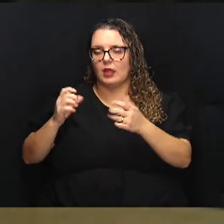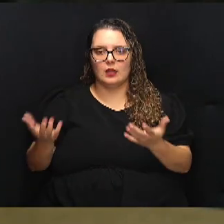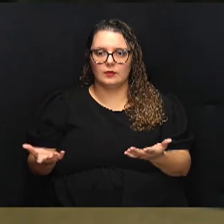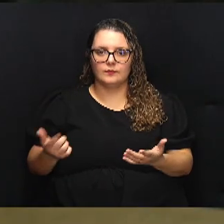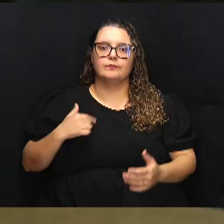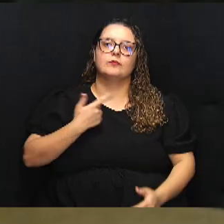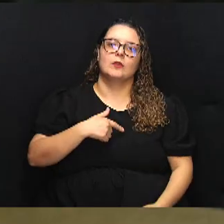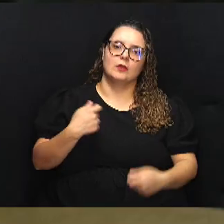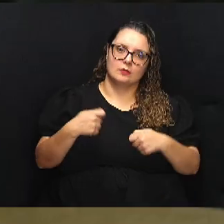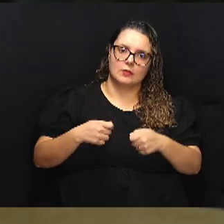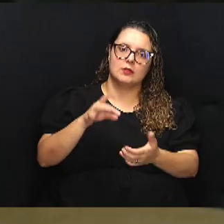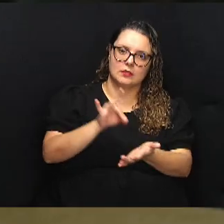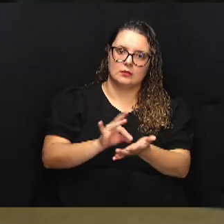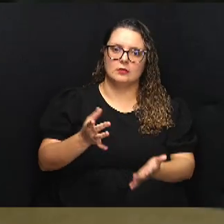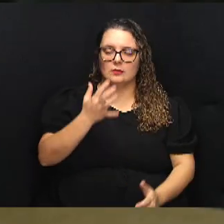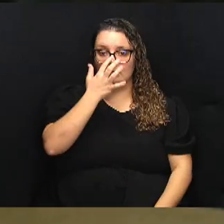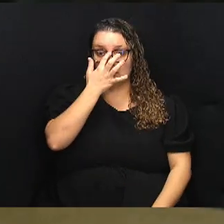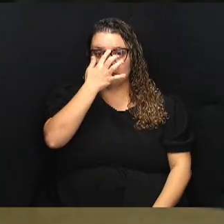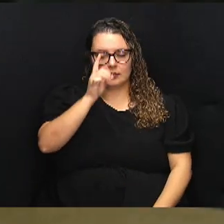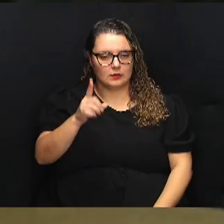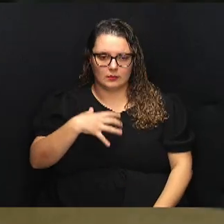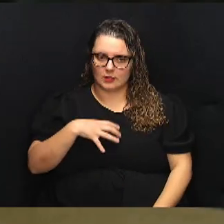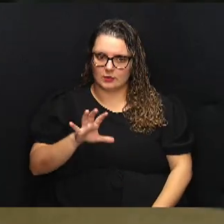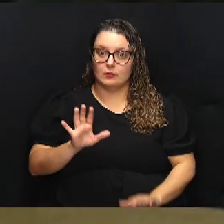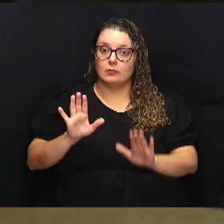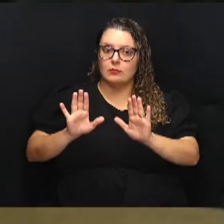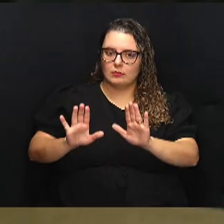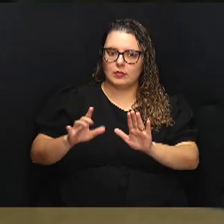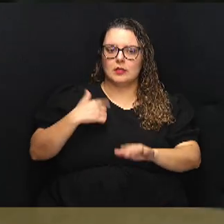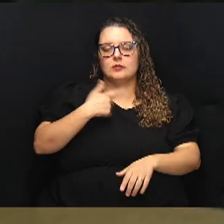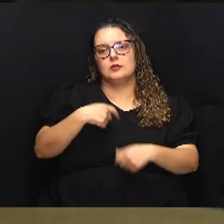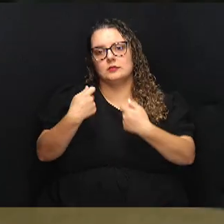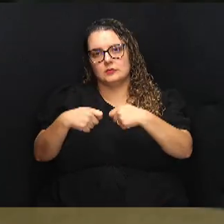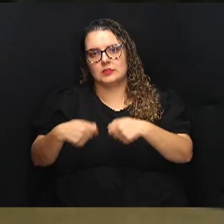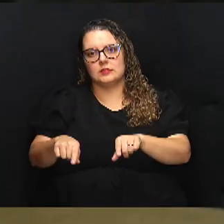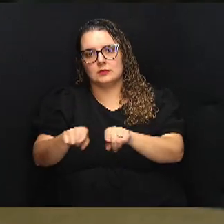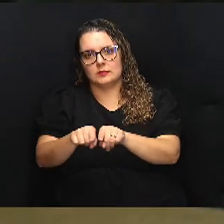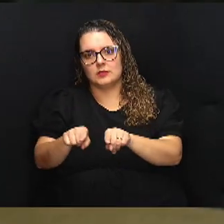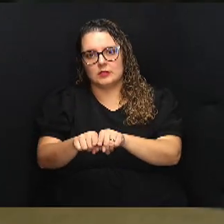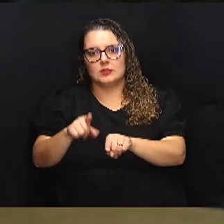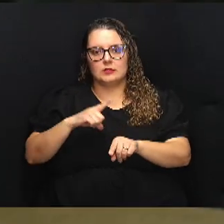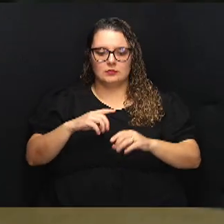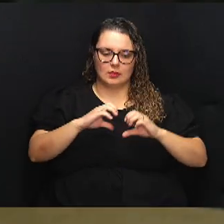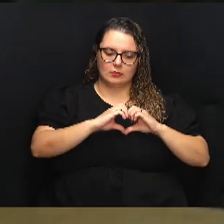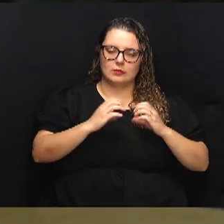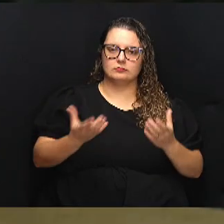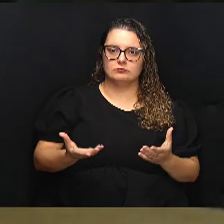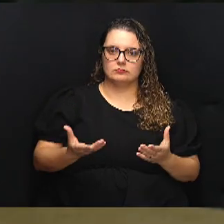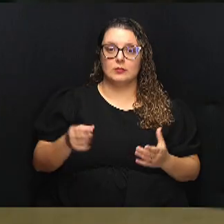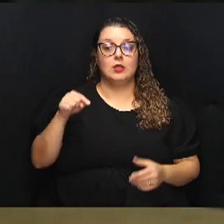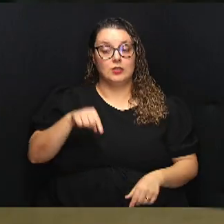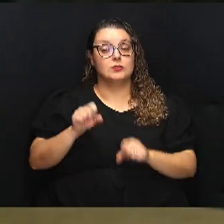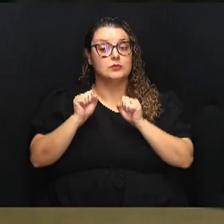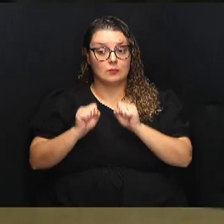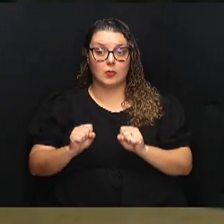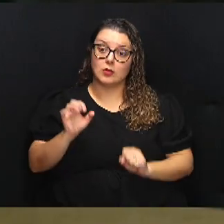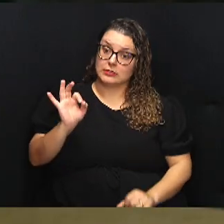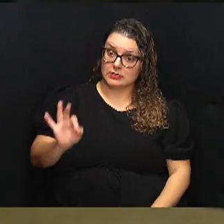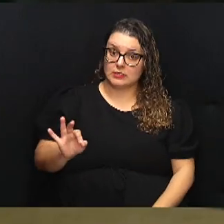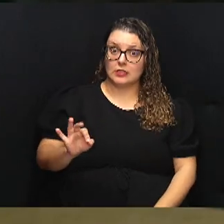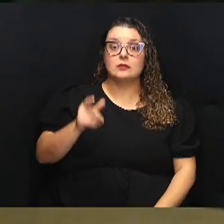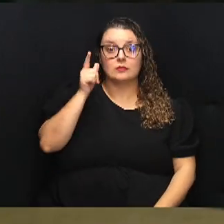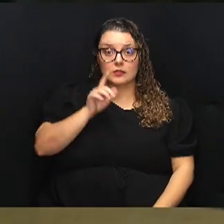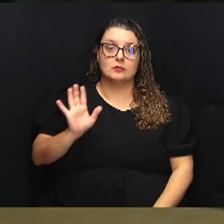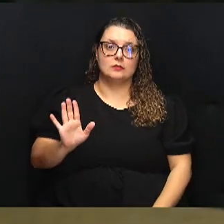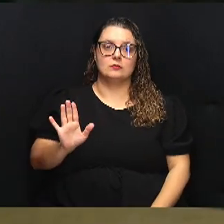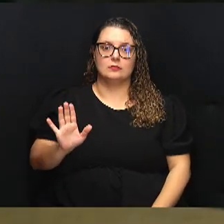precisa ser realista. Não é assim. Mas a gente também precisa ter no coração que isso pode dar certo e vai dar certo,